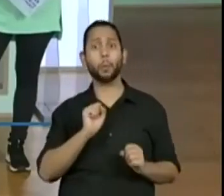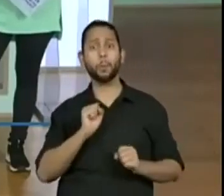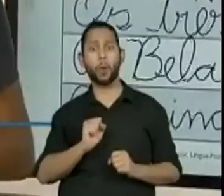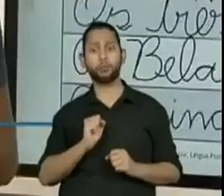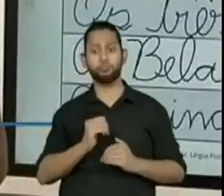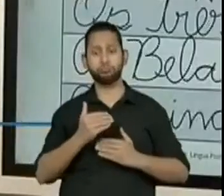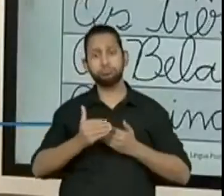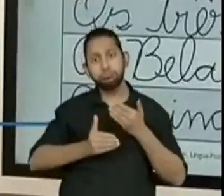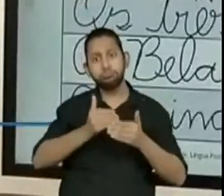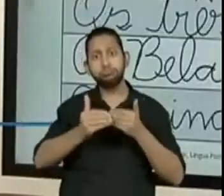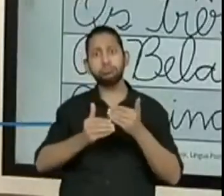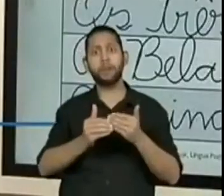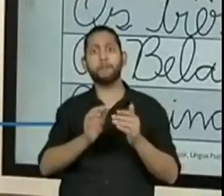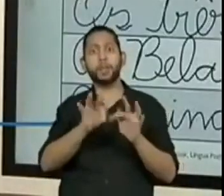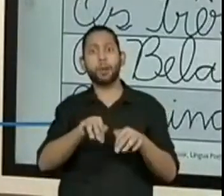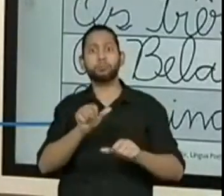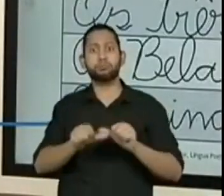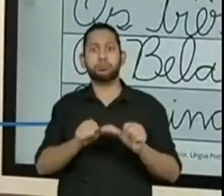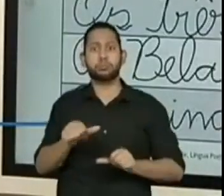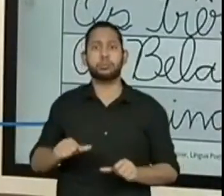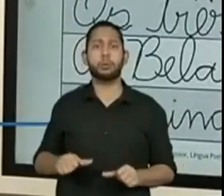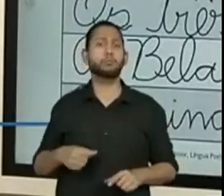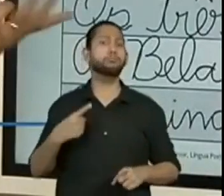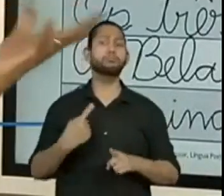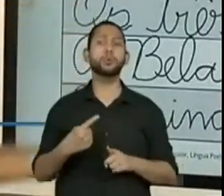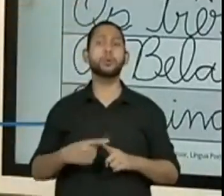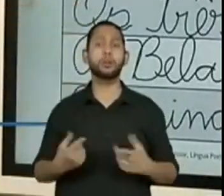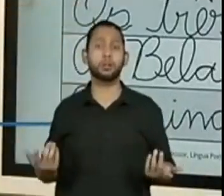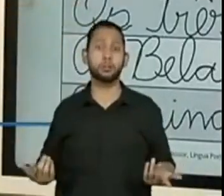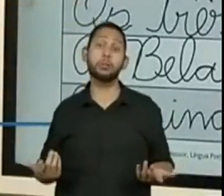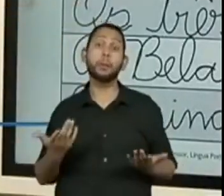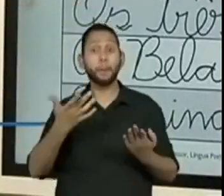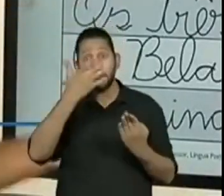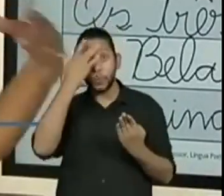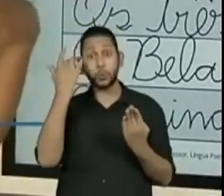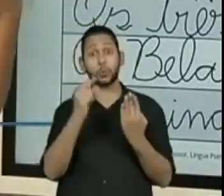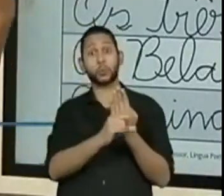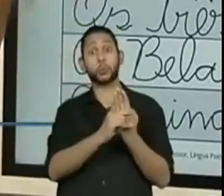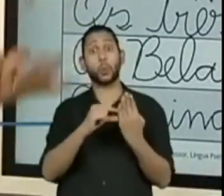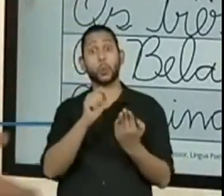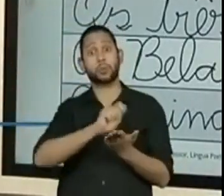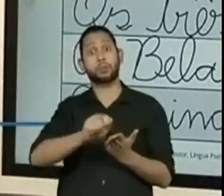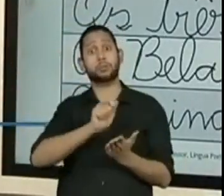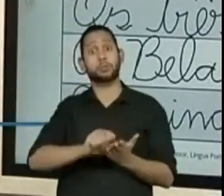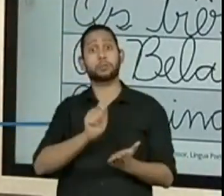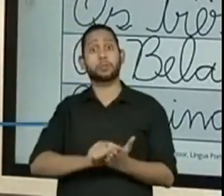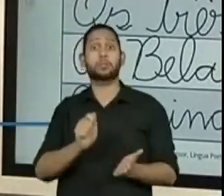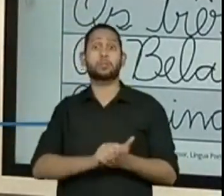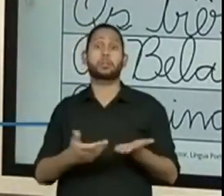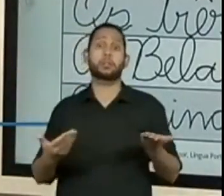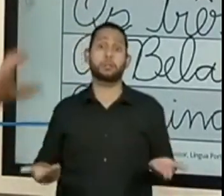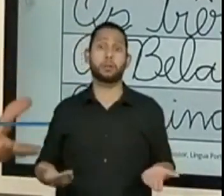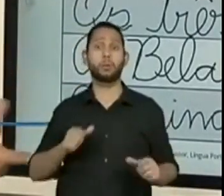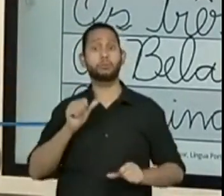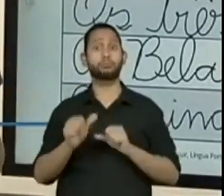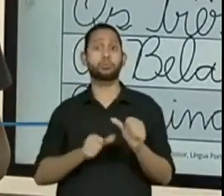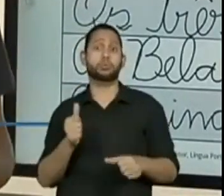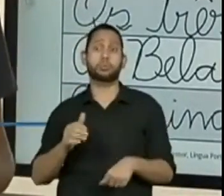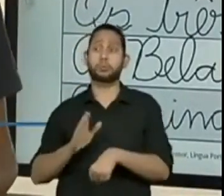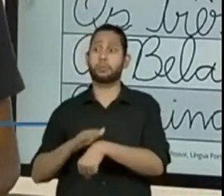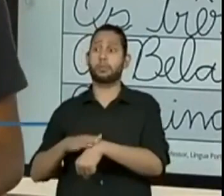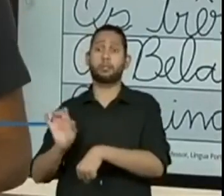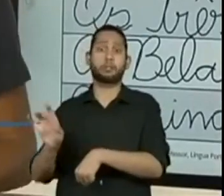diferentes. E isso acontece por quê? Por conta do autor. Cada autor tem um